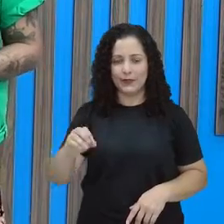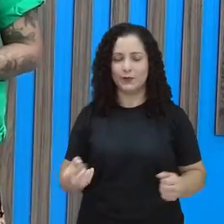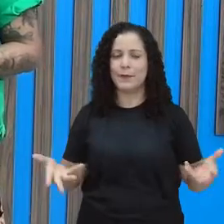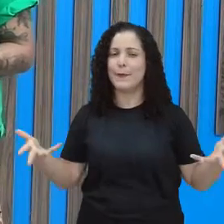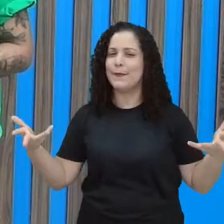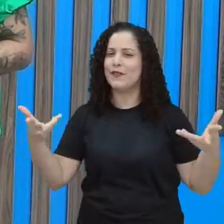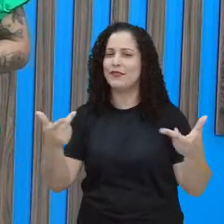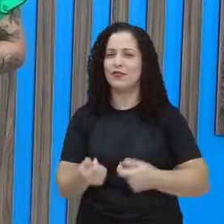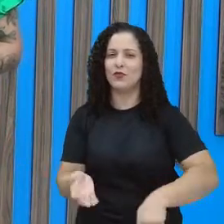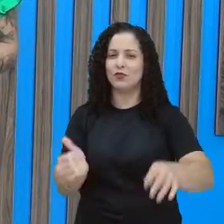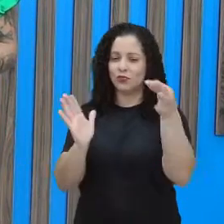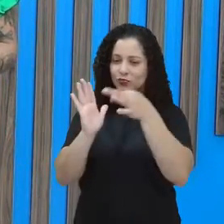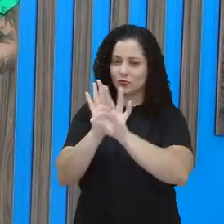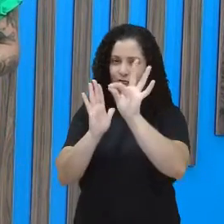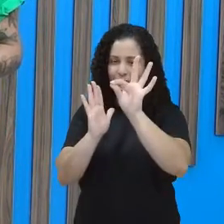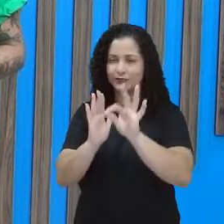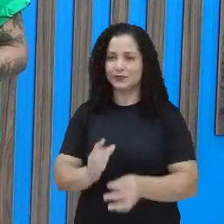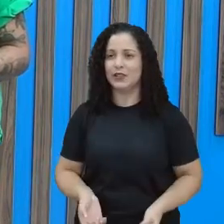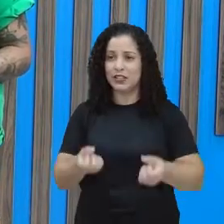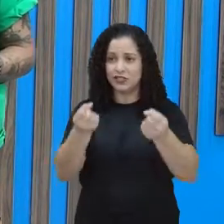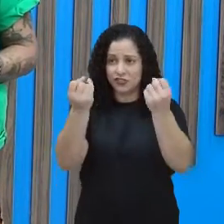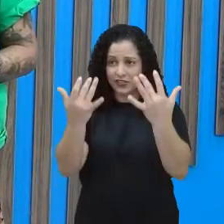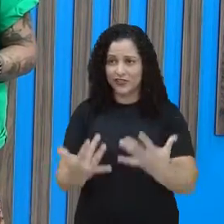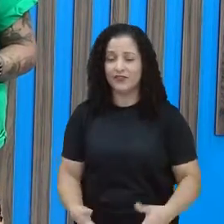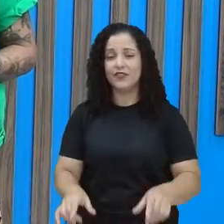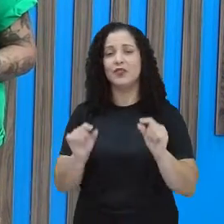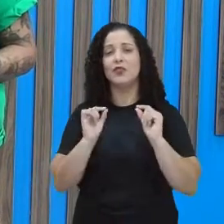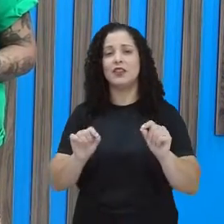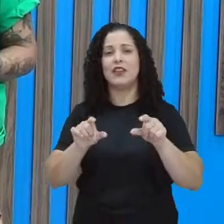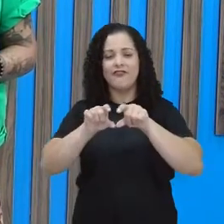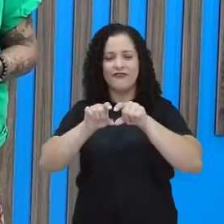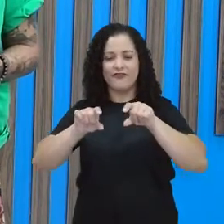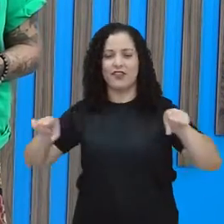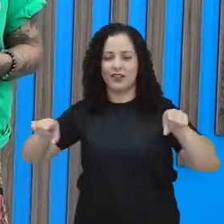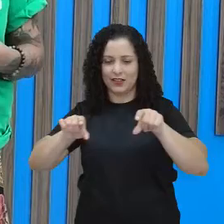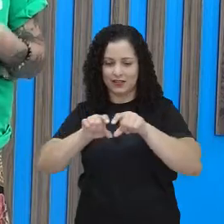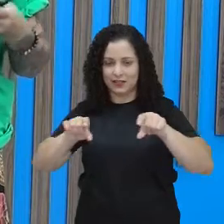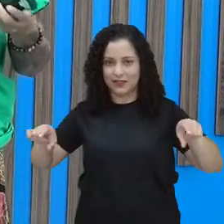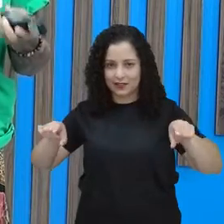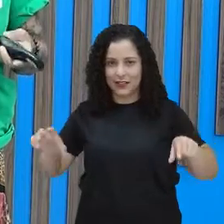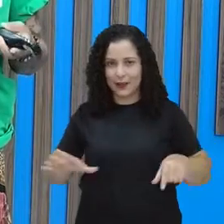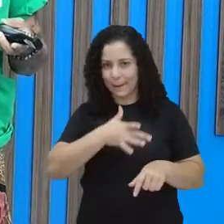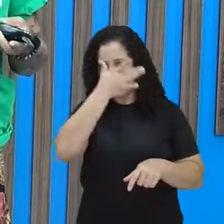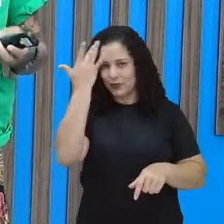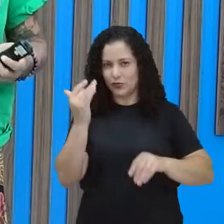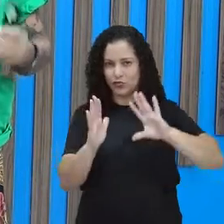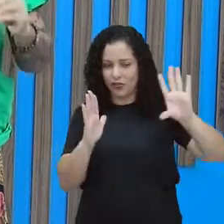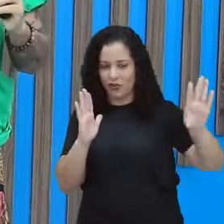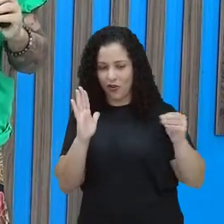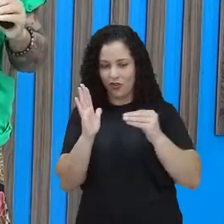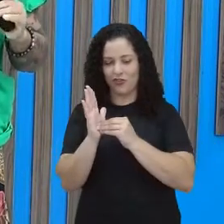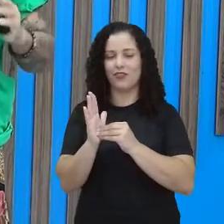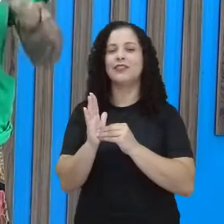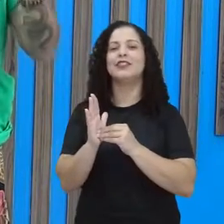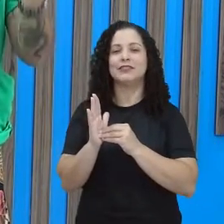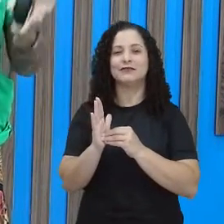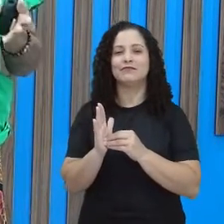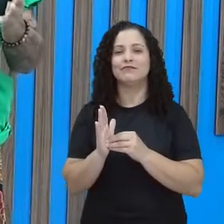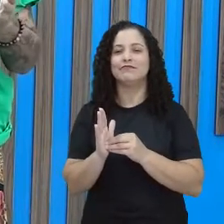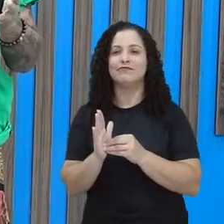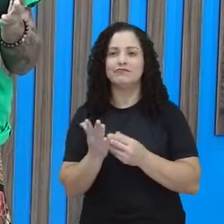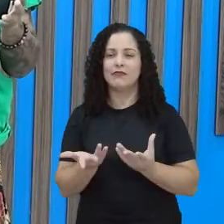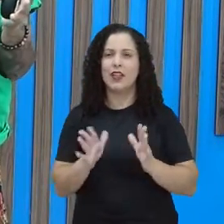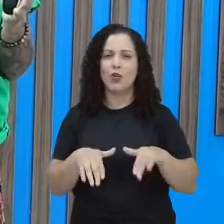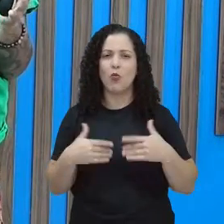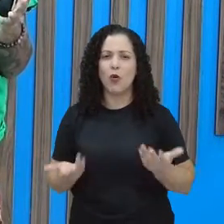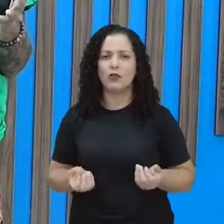ele escreveu o próprio epitáfio dele, que é aquela frasezinha que as pessoas podem colocar no túmulo de